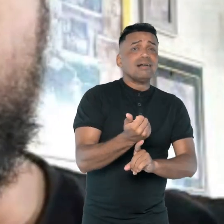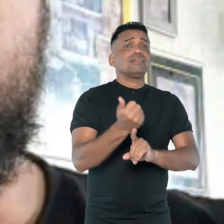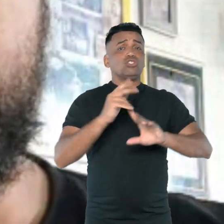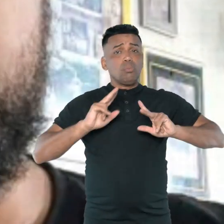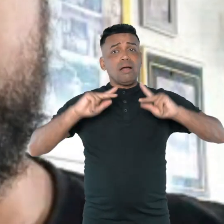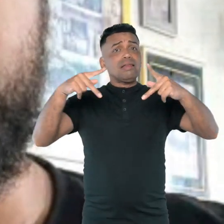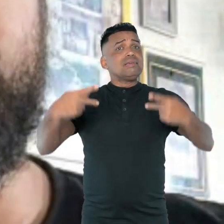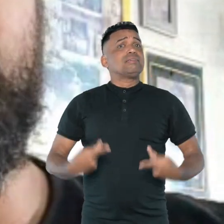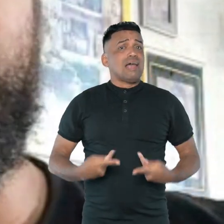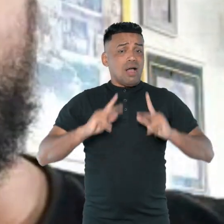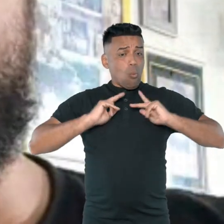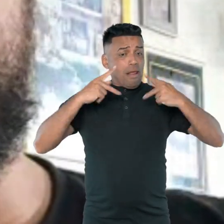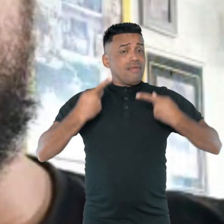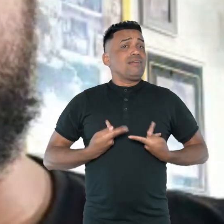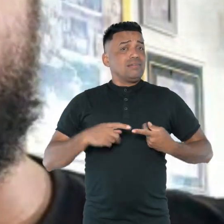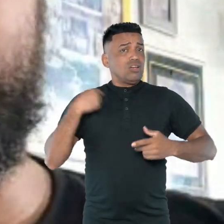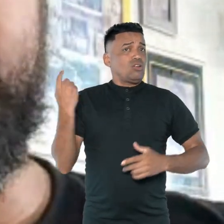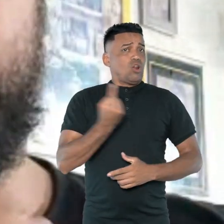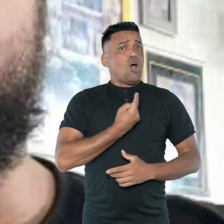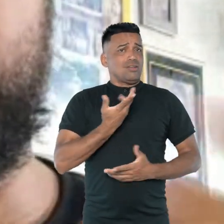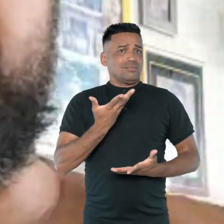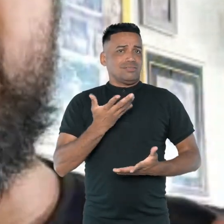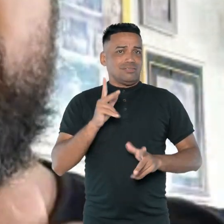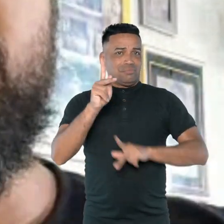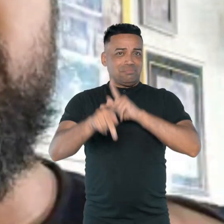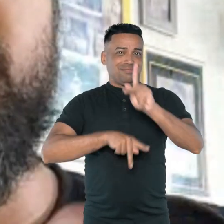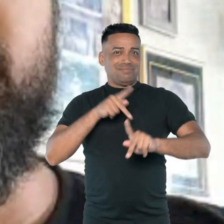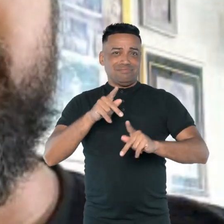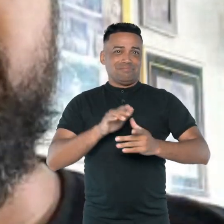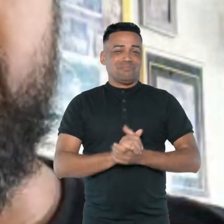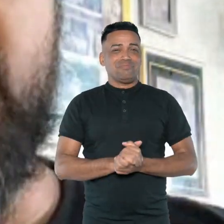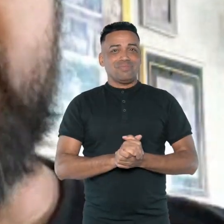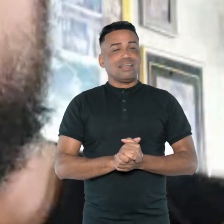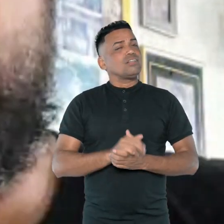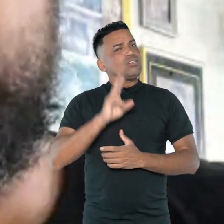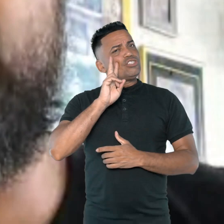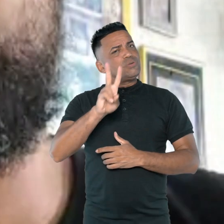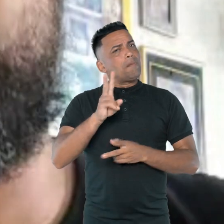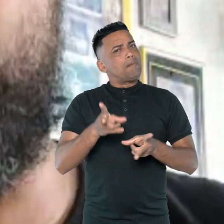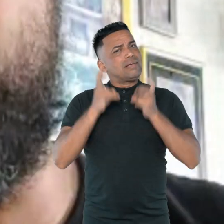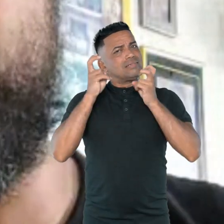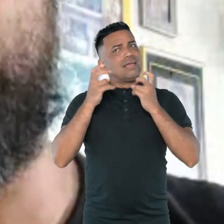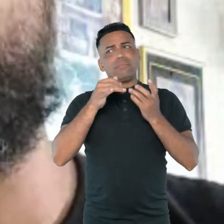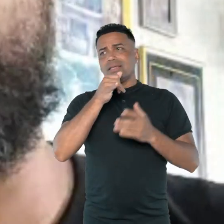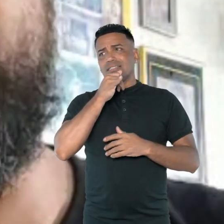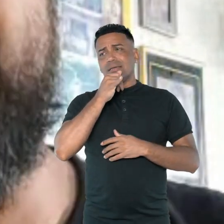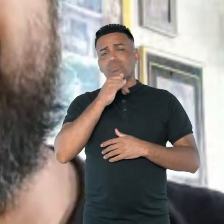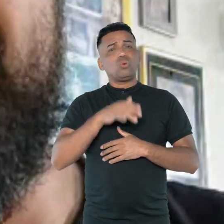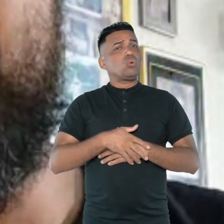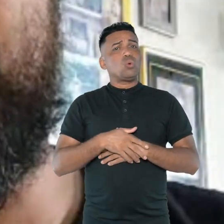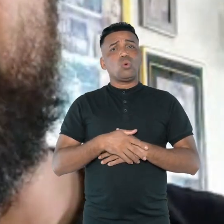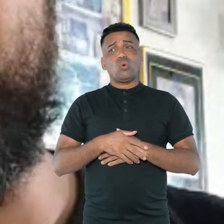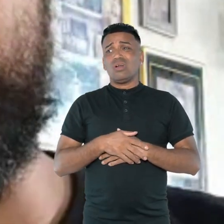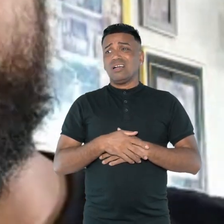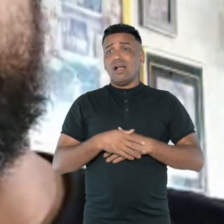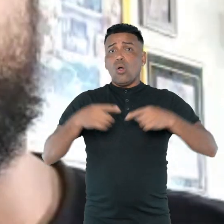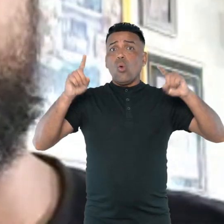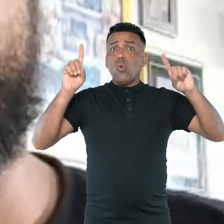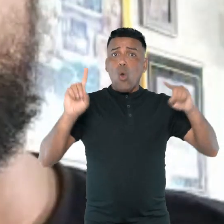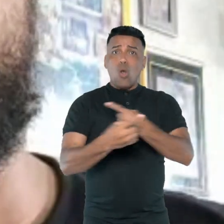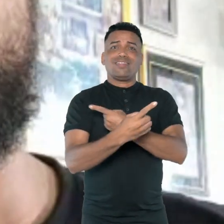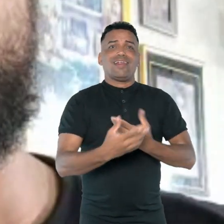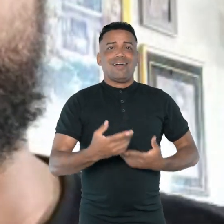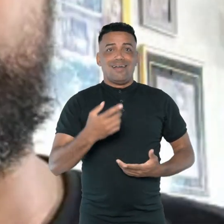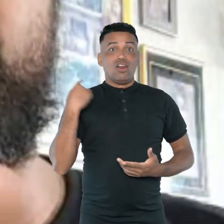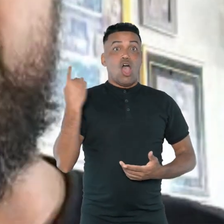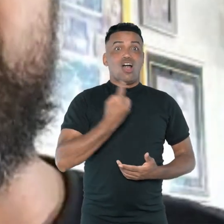criatividade. Isso humaniza a gente. E a gente vê a gente está nadando contra a corrente, né? Porque a gente